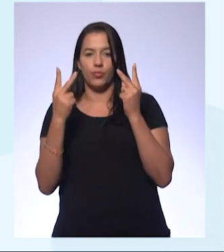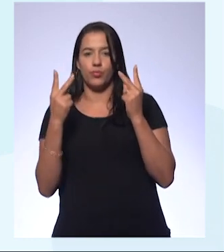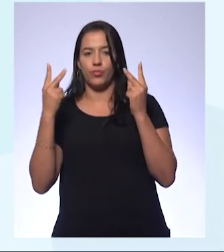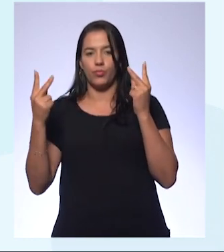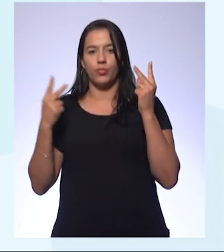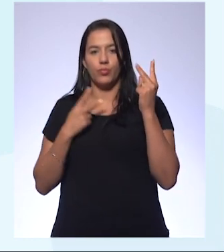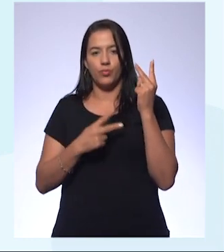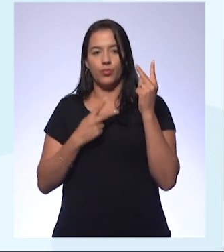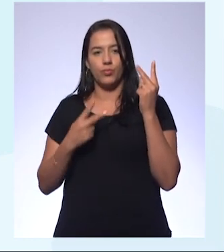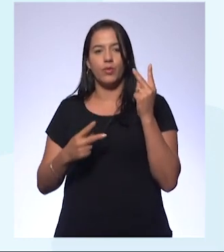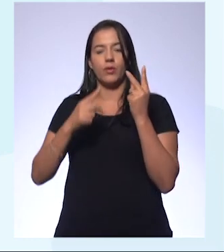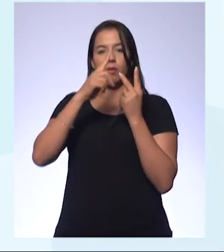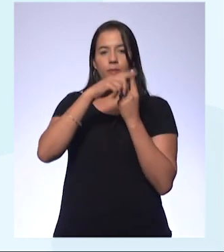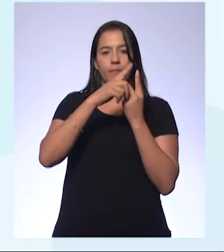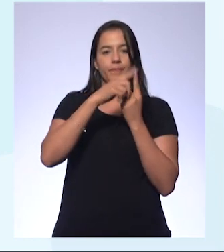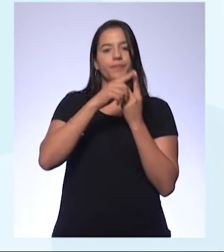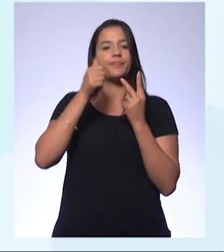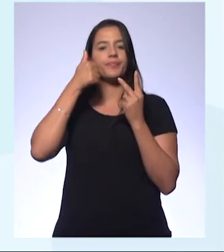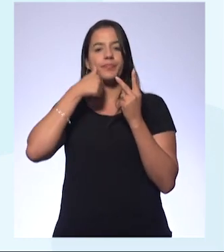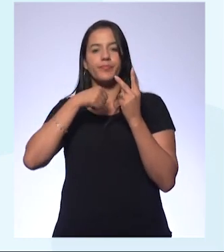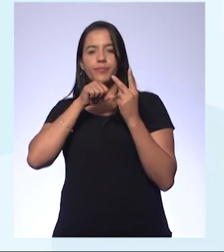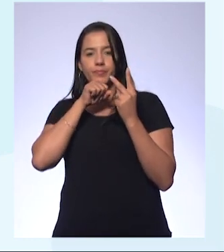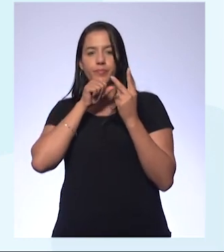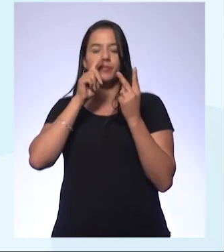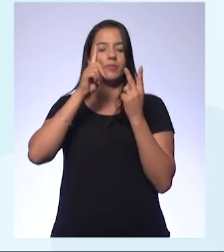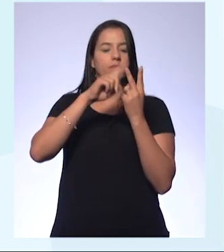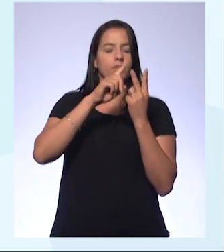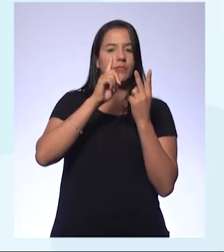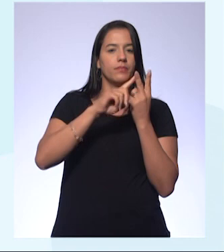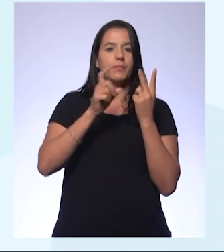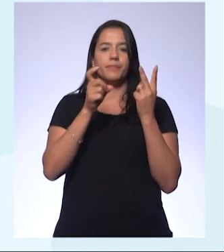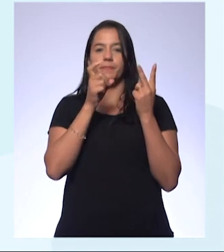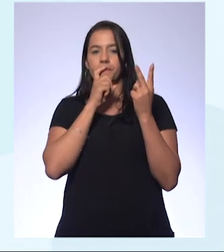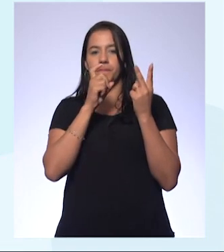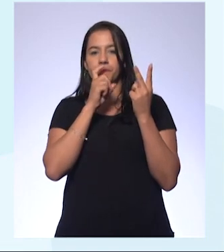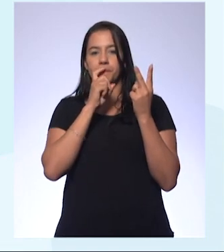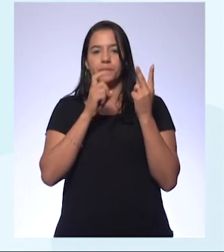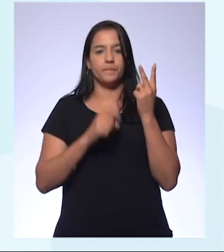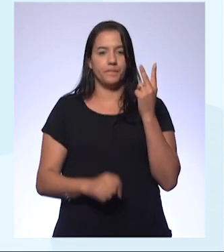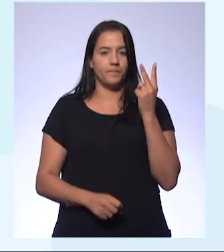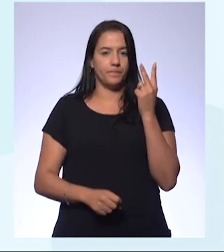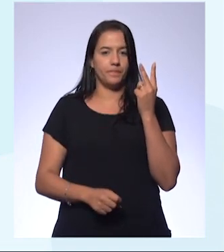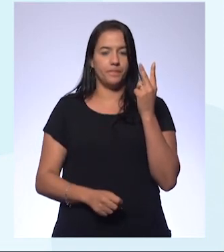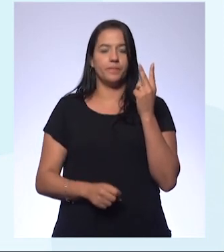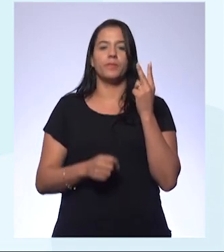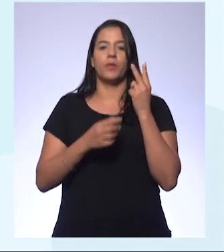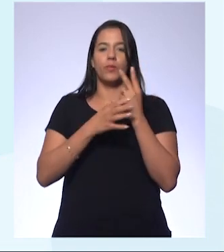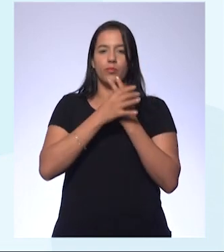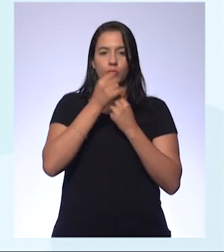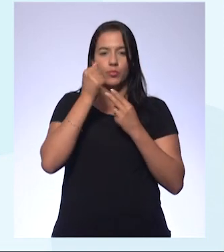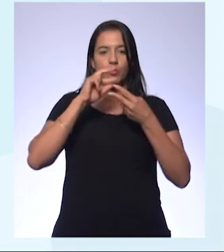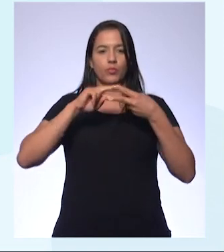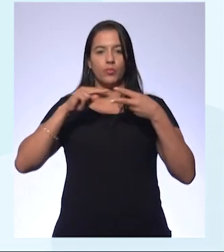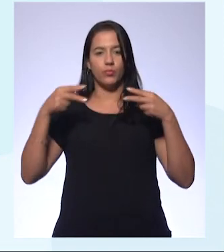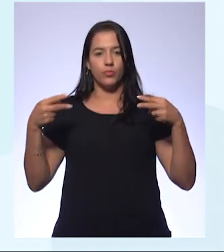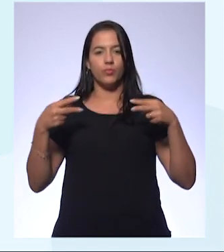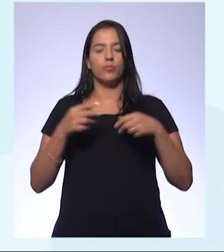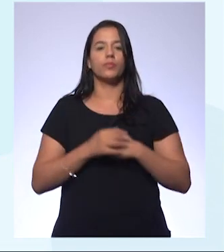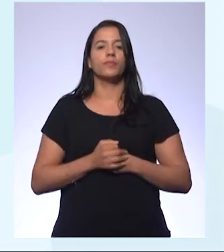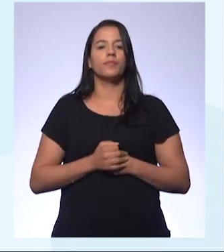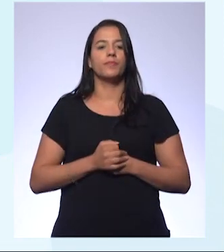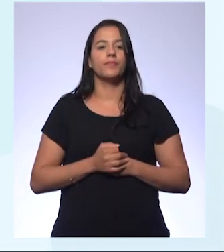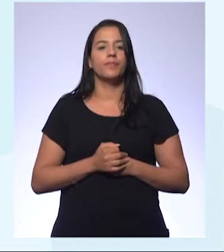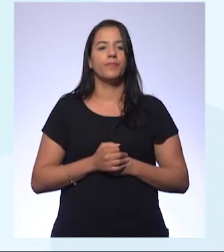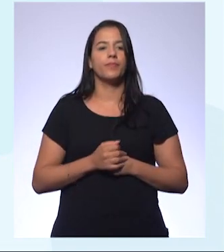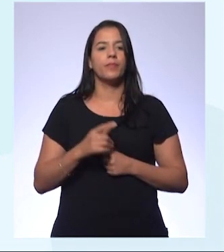da nossa mãe e a gente recebeu um conjunto do nosso pai, tá? Então, nesse caso aqui, a gente